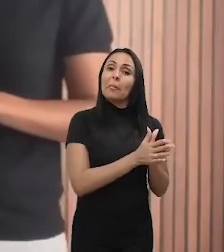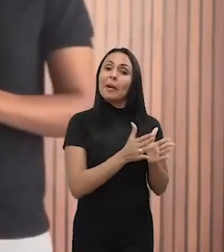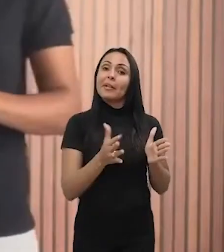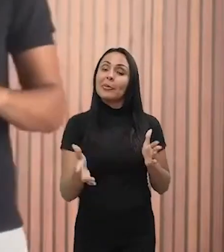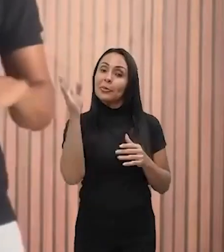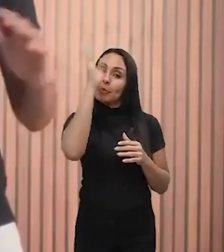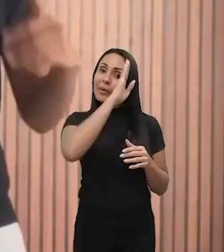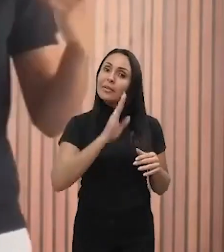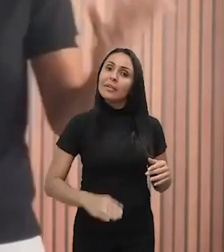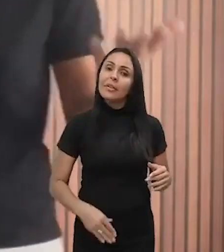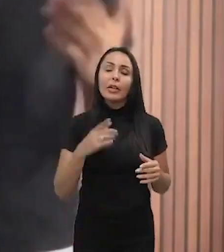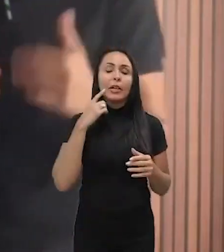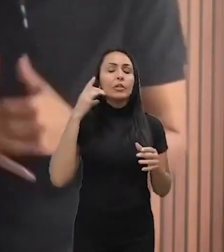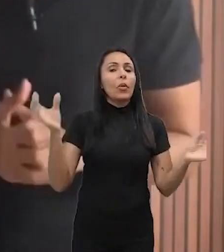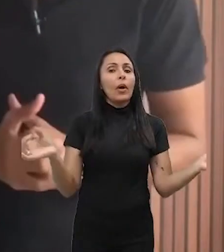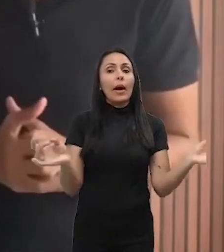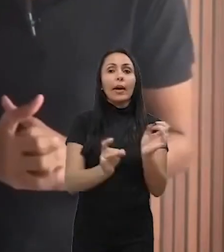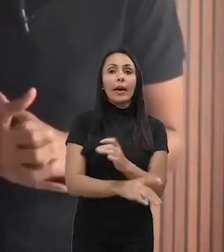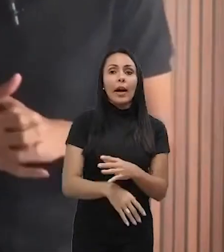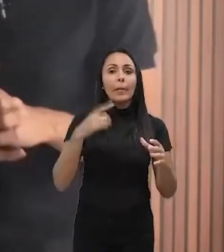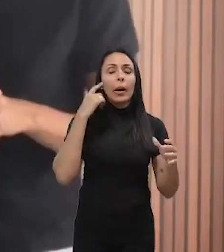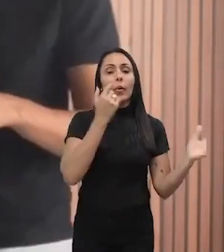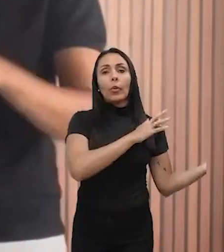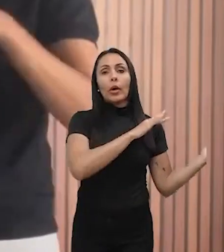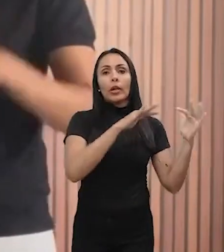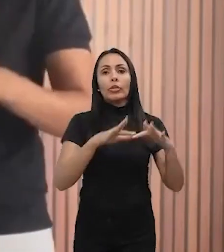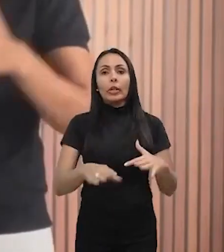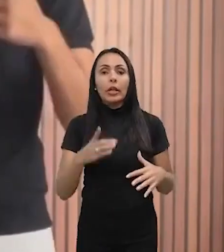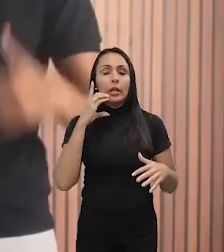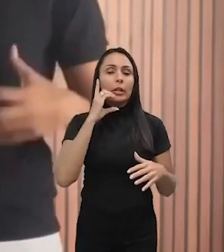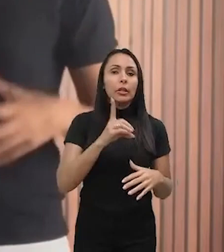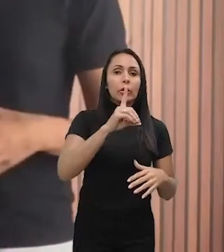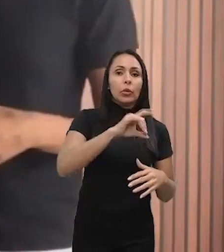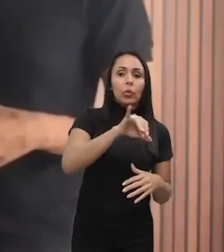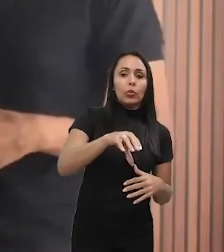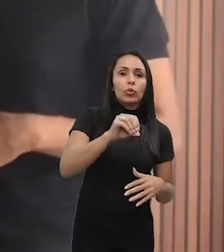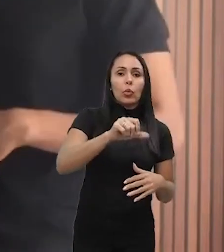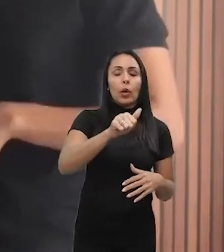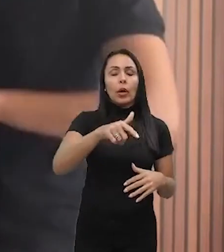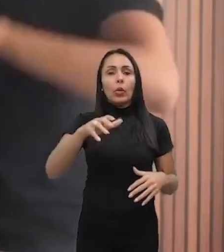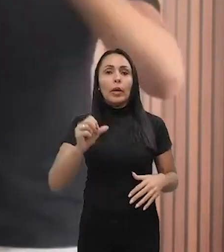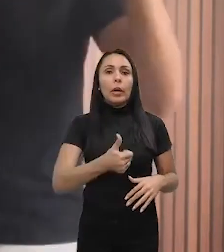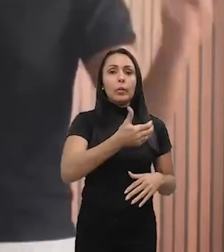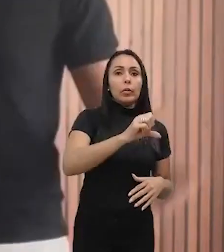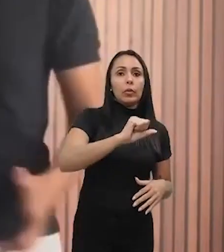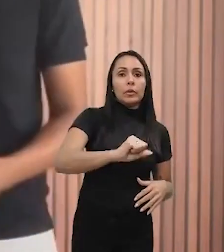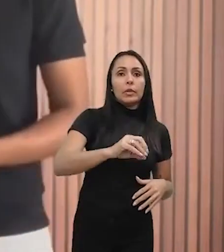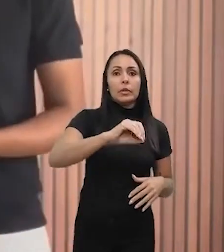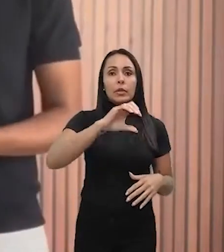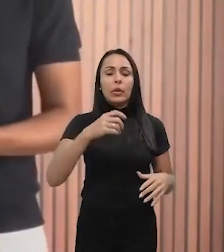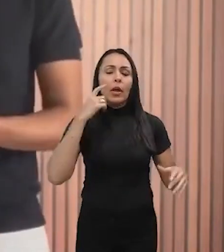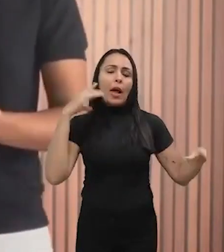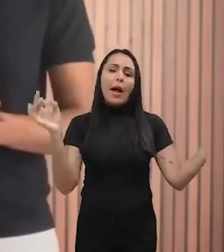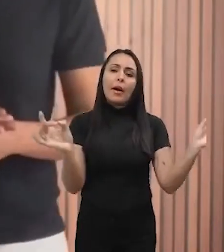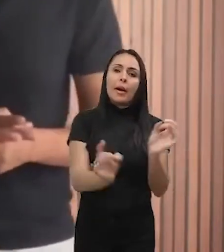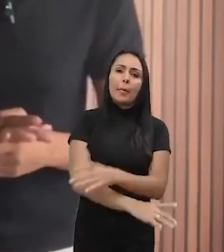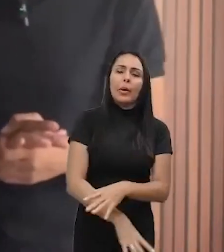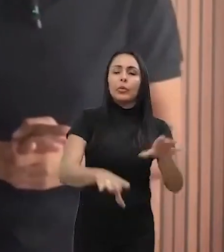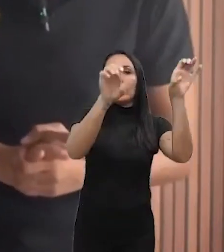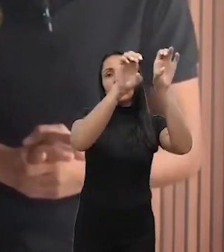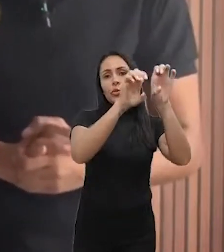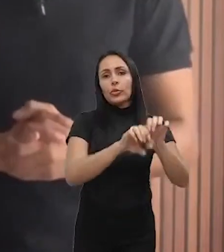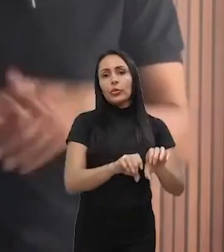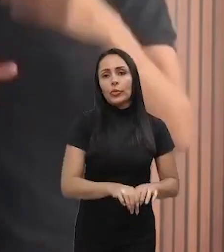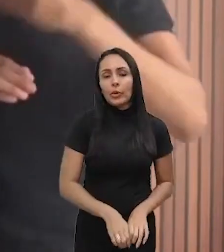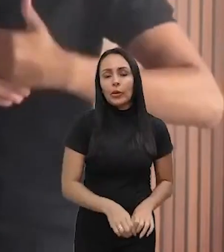do Brasil, ele só vai acabar com a chegada de Dom João VI aqui, em 1808, acabando com toda a estrutura do